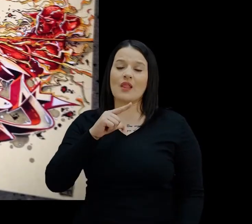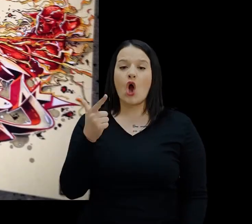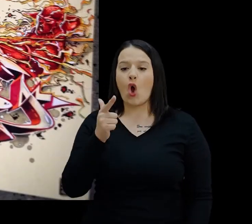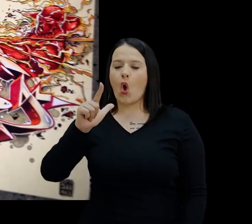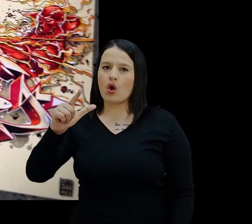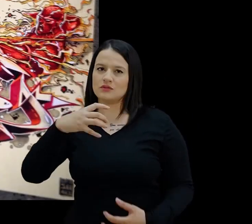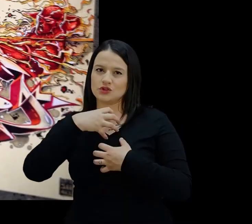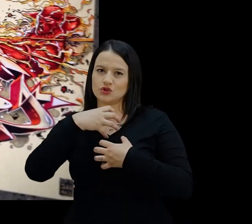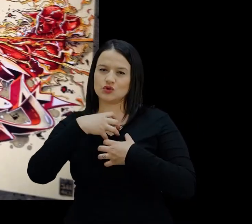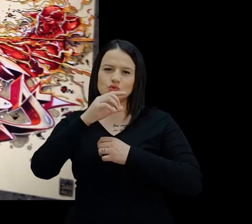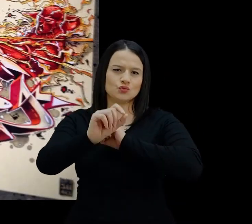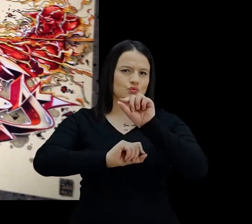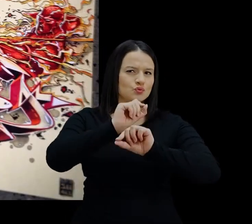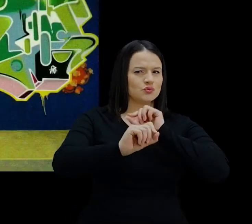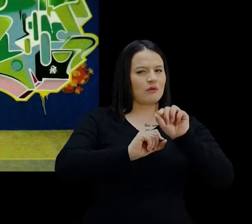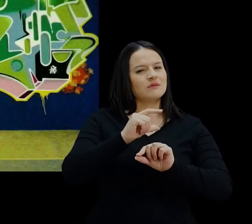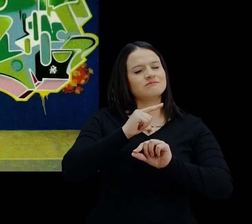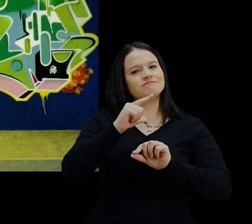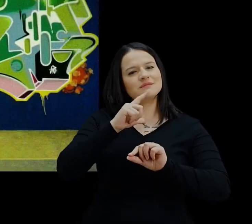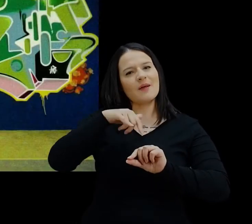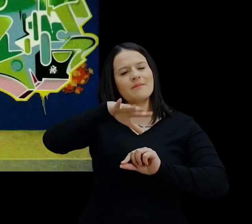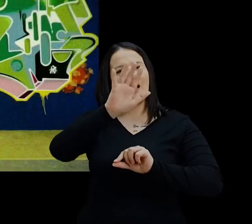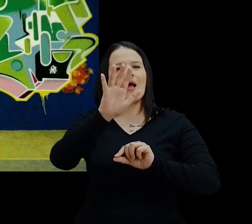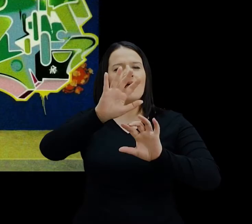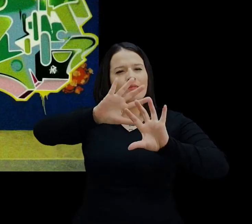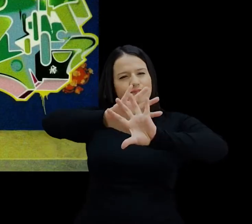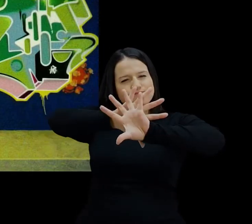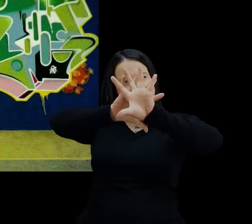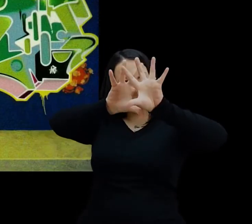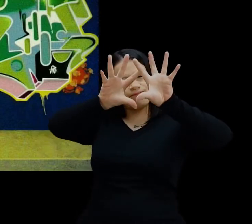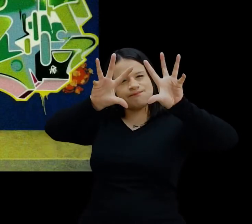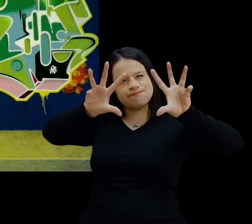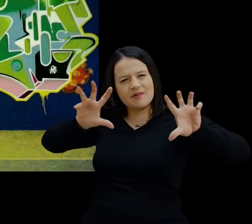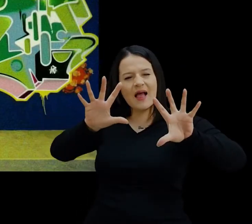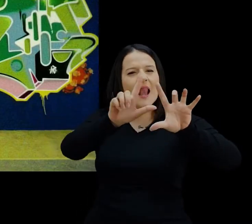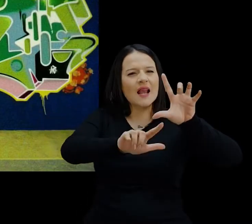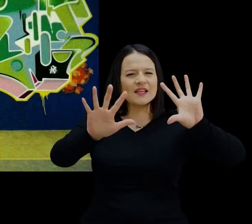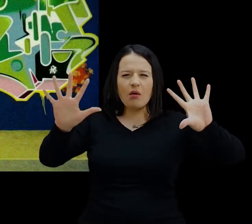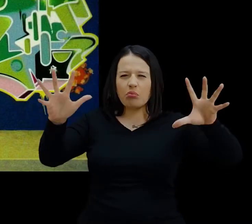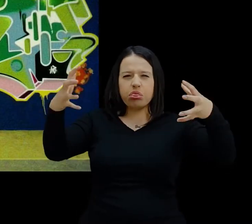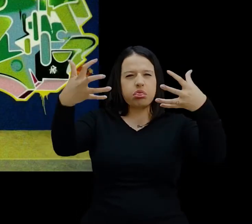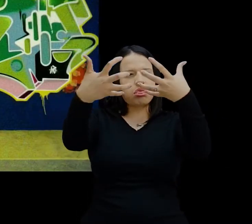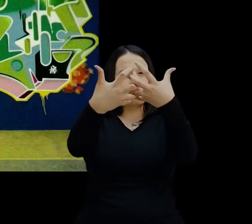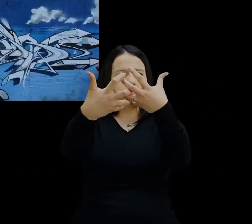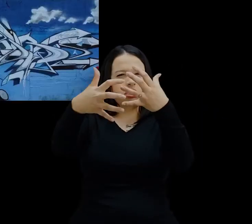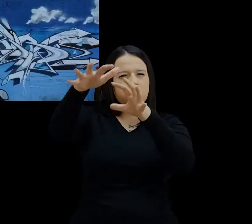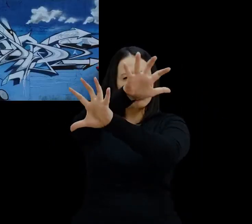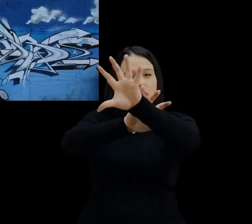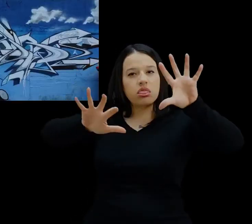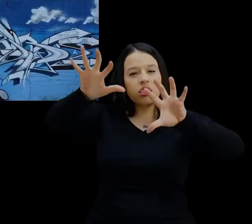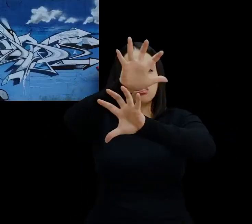Tem um outro estilo que é um pouco, está deixando um pouco mais complexas as letras, mas também